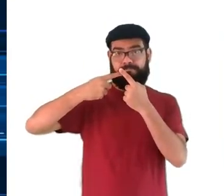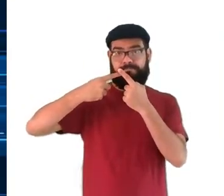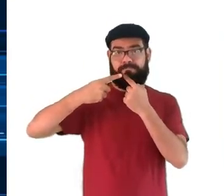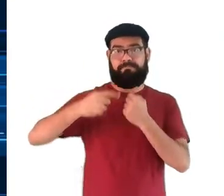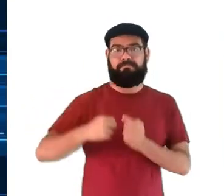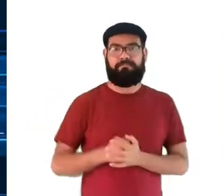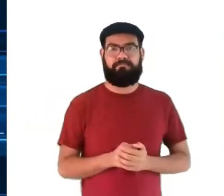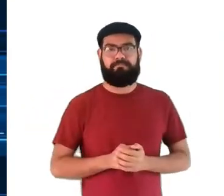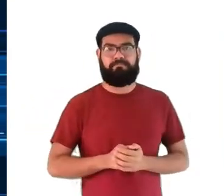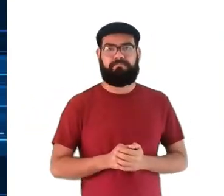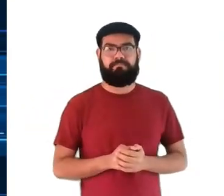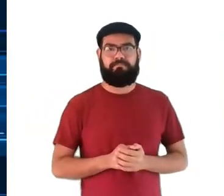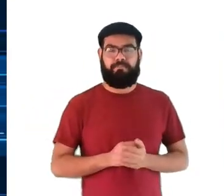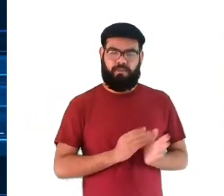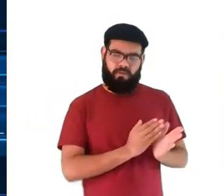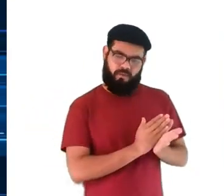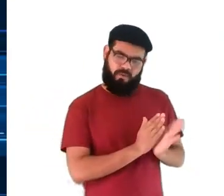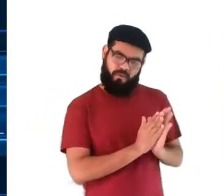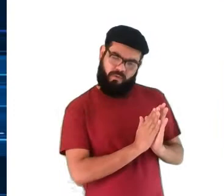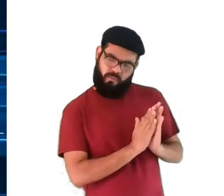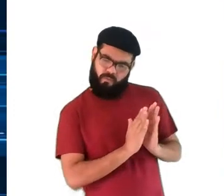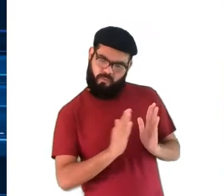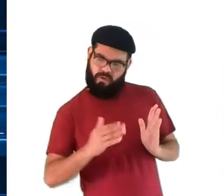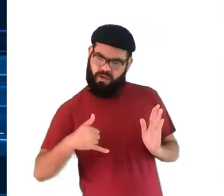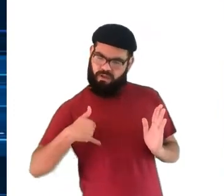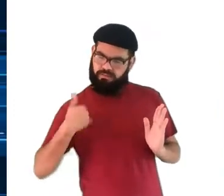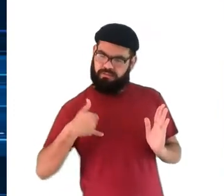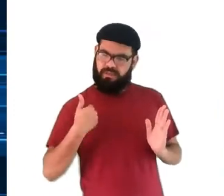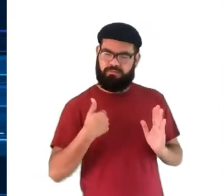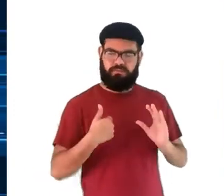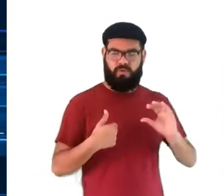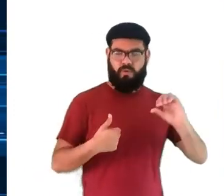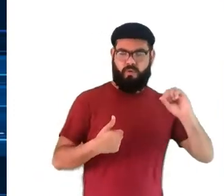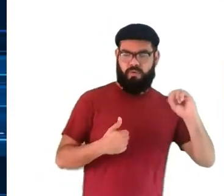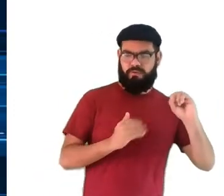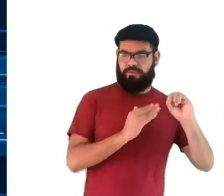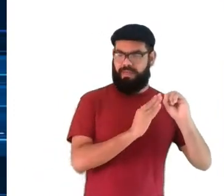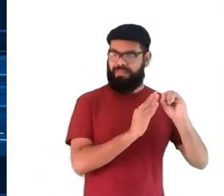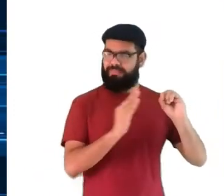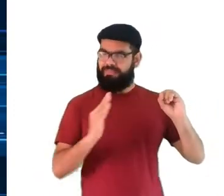ele vai de 8 a 11 anos, que é a